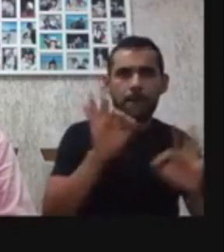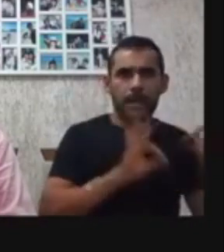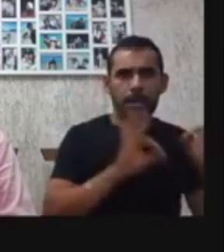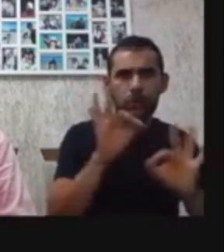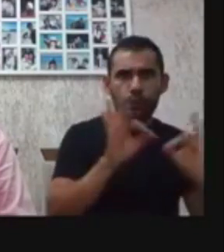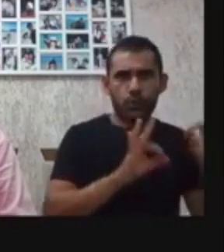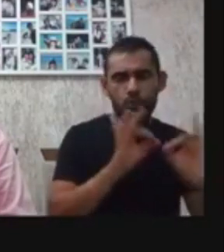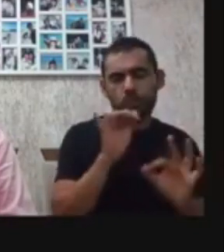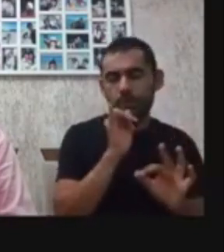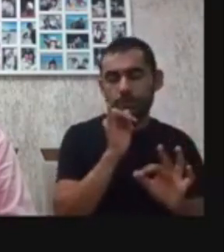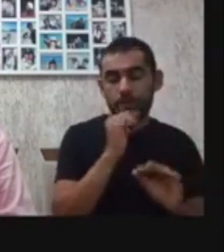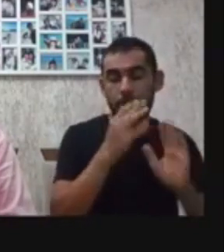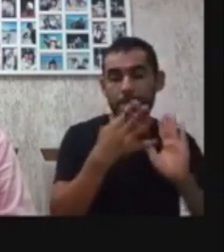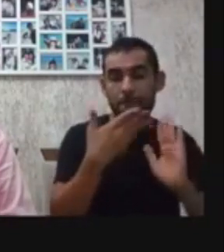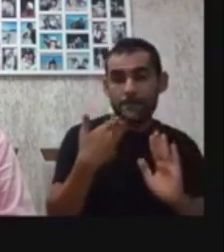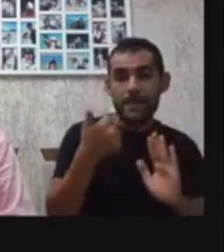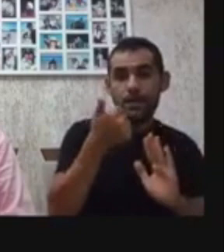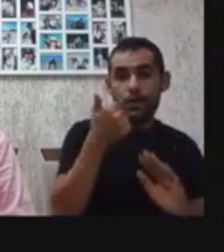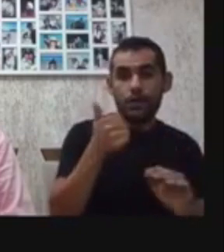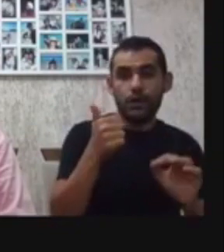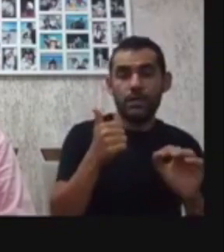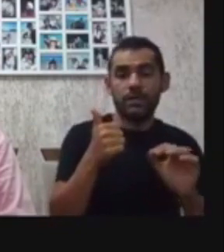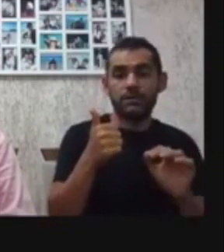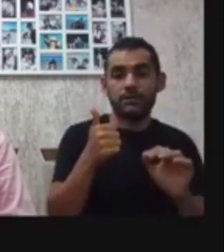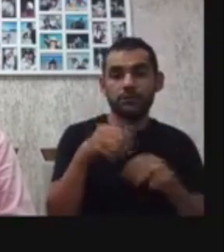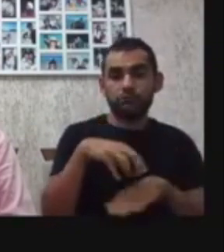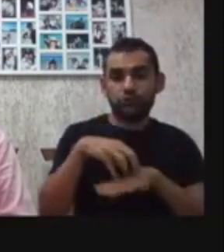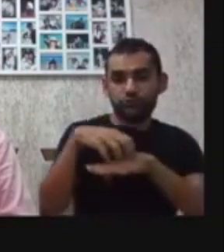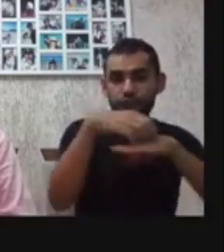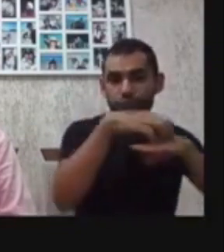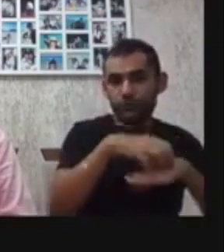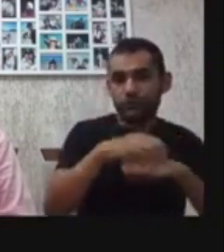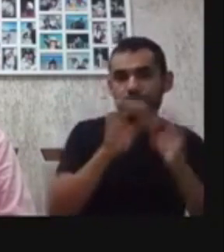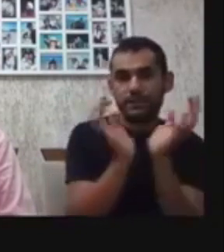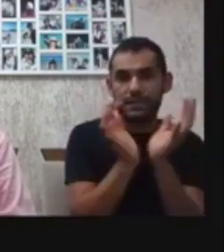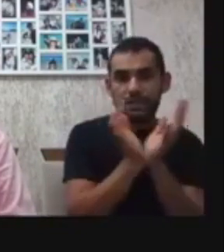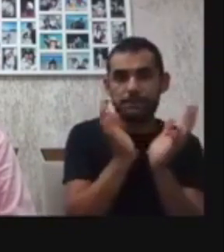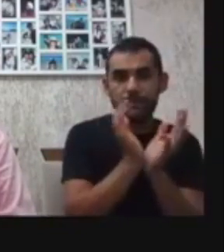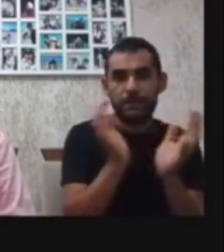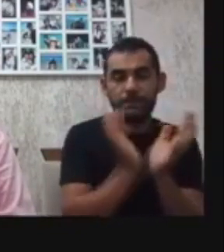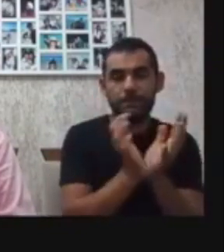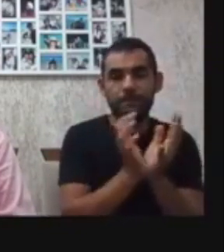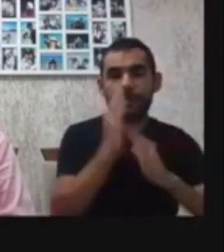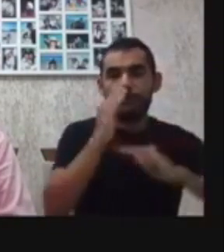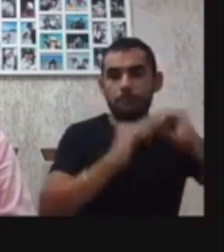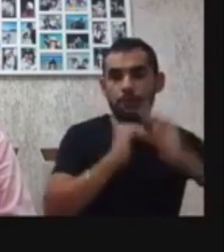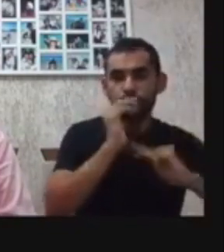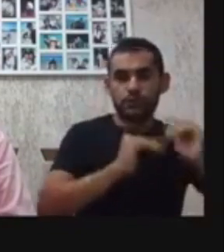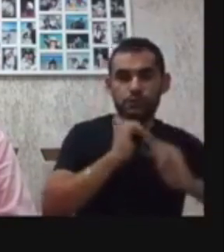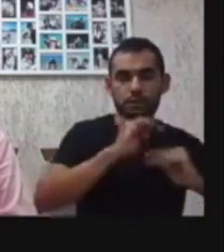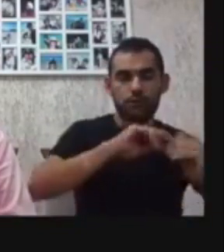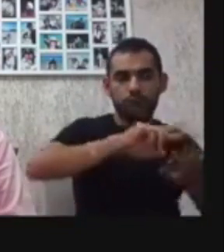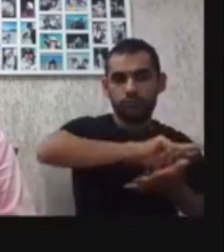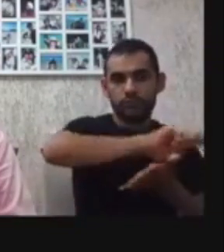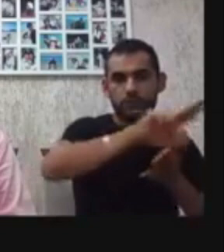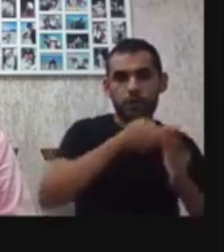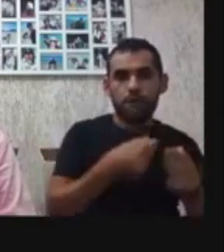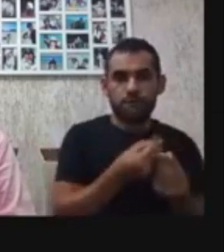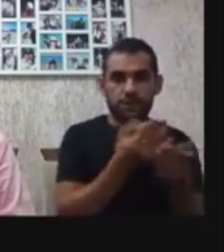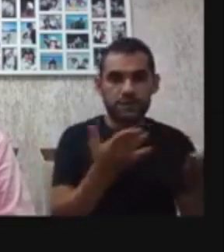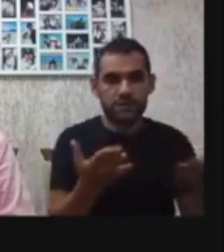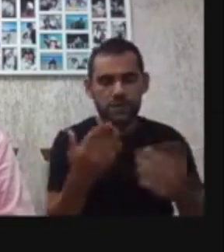aí melhorar a logística das equipes multidisciplinares e ofertar capacitação continuada